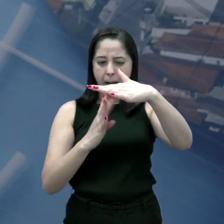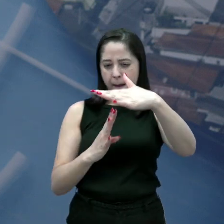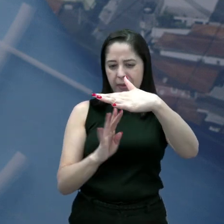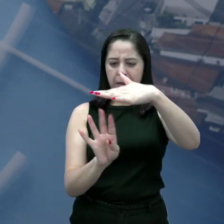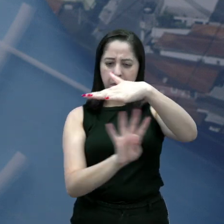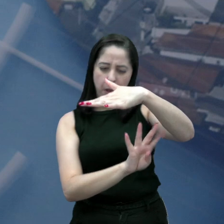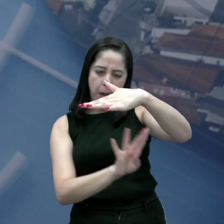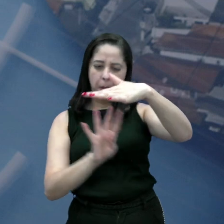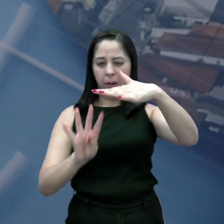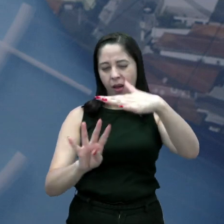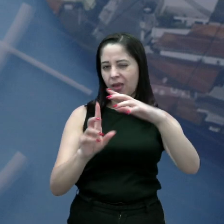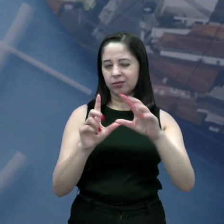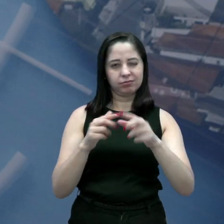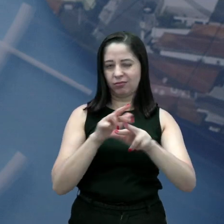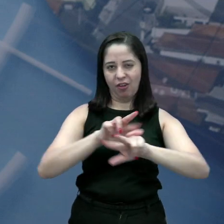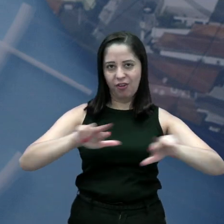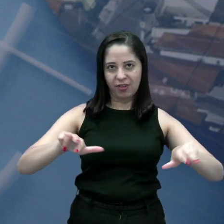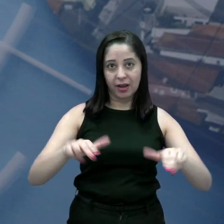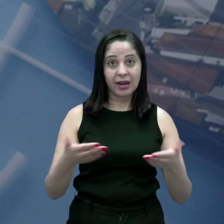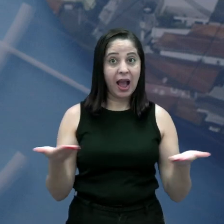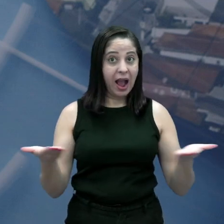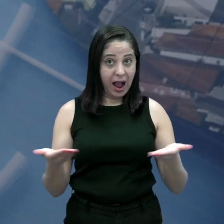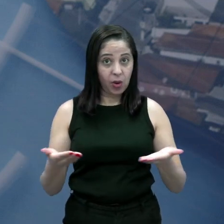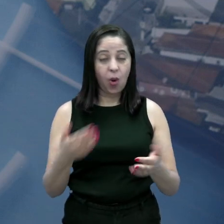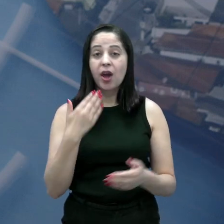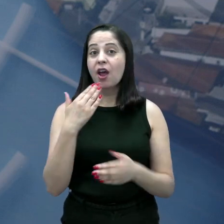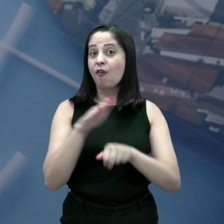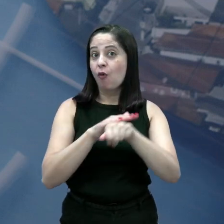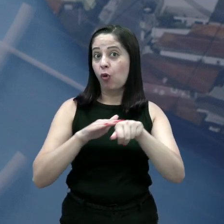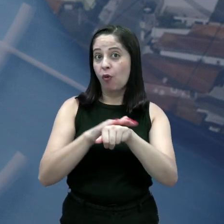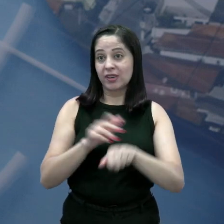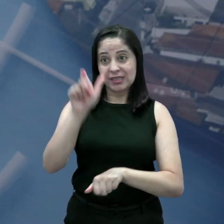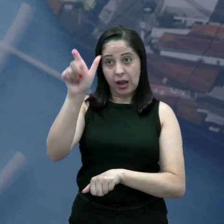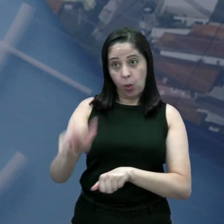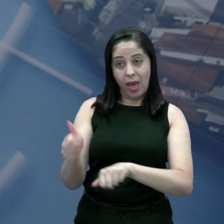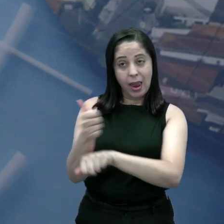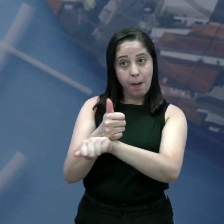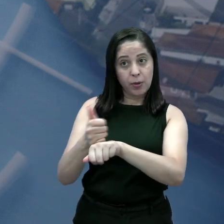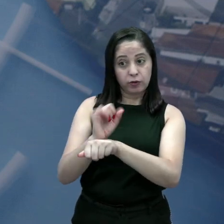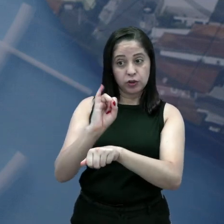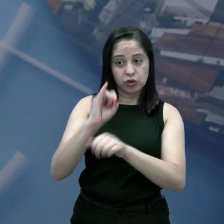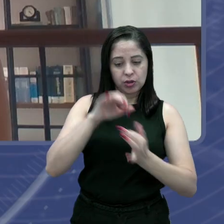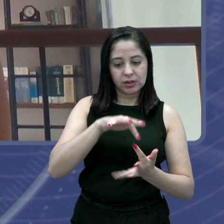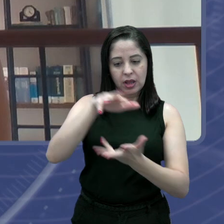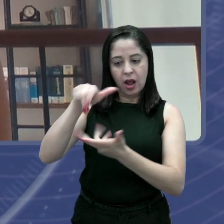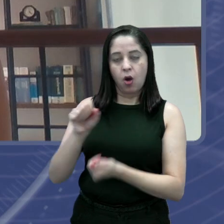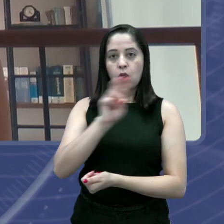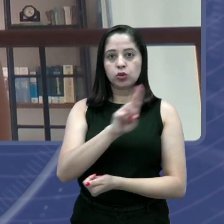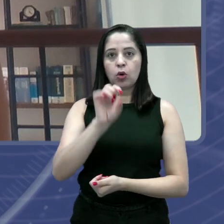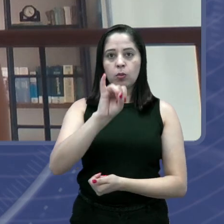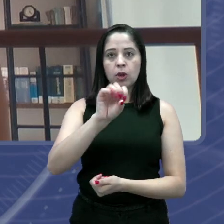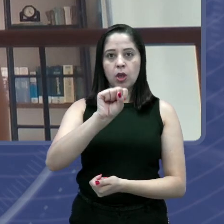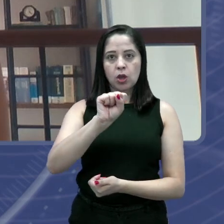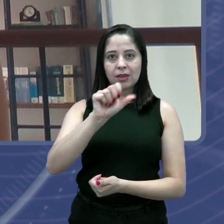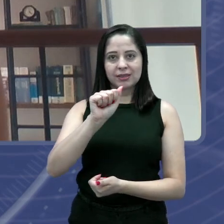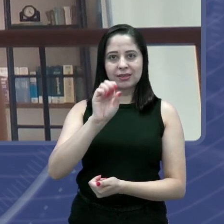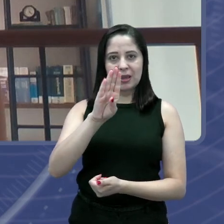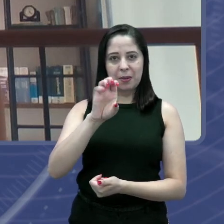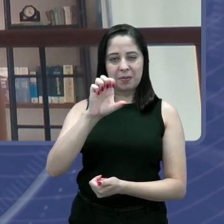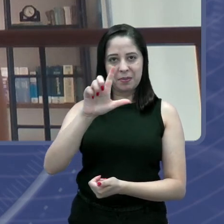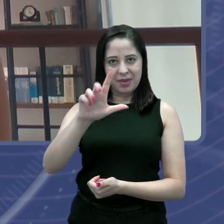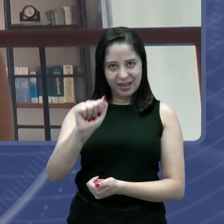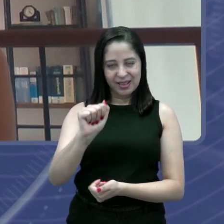que é advogado, a gente vai conversar com a internacionalista Isabela Franco. Isabela, seja muito bem-vinda ao